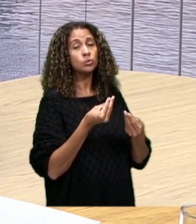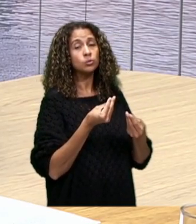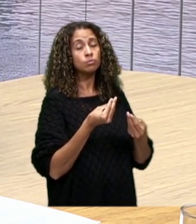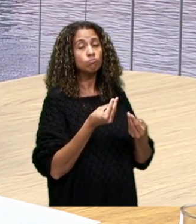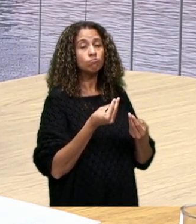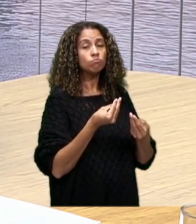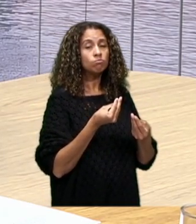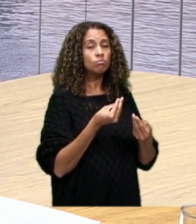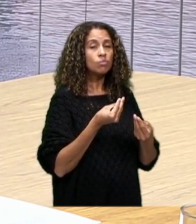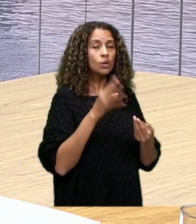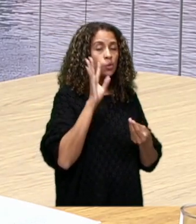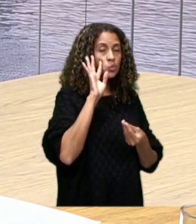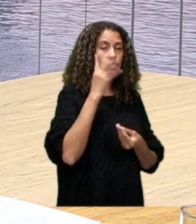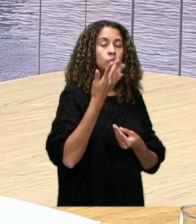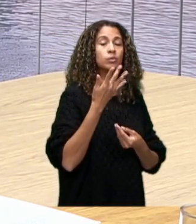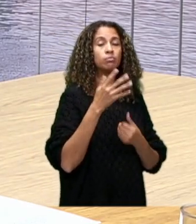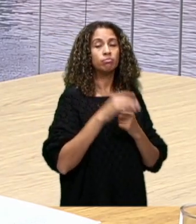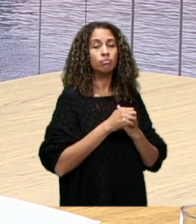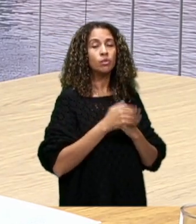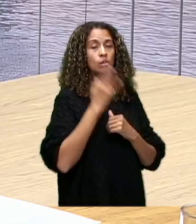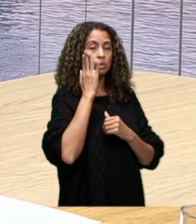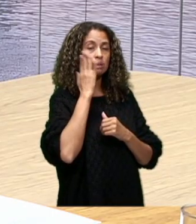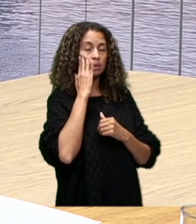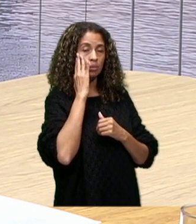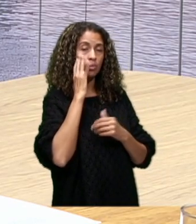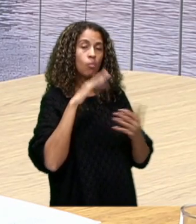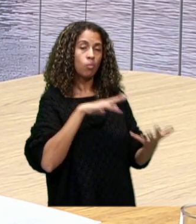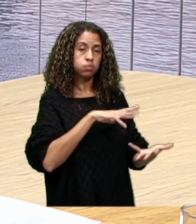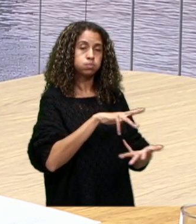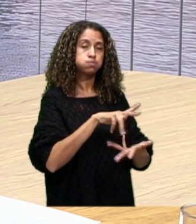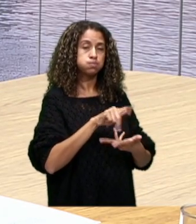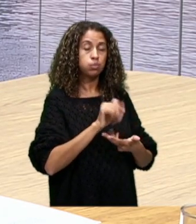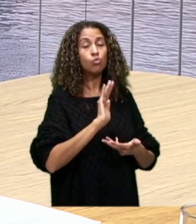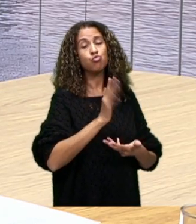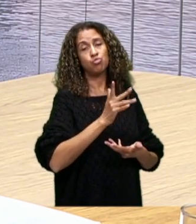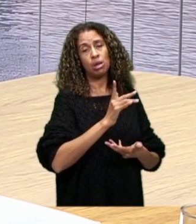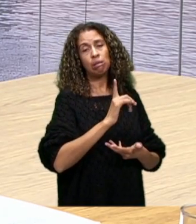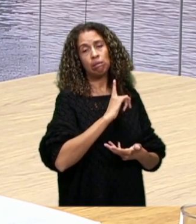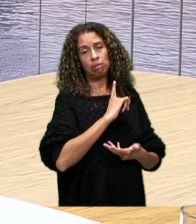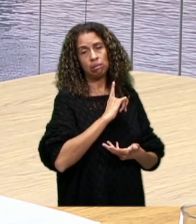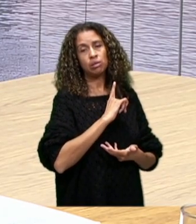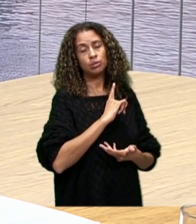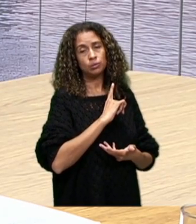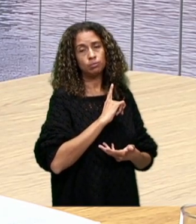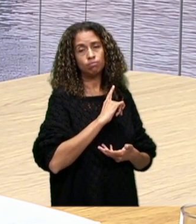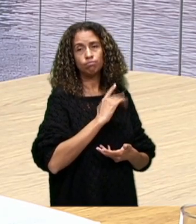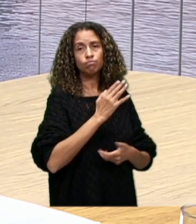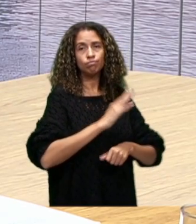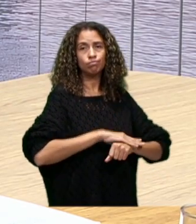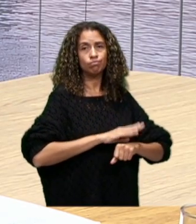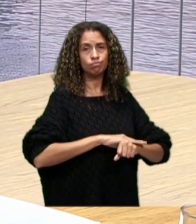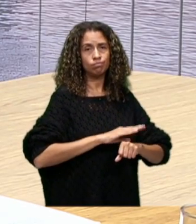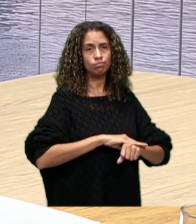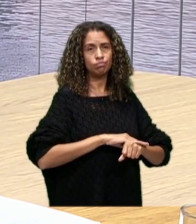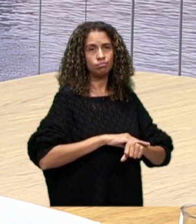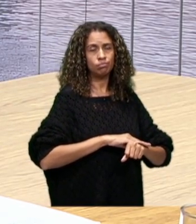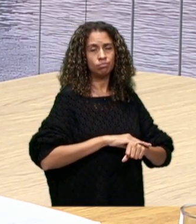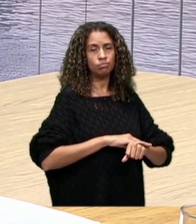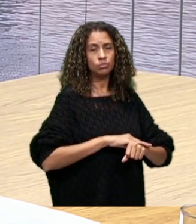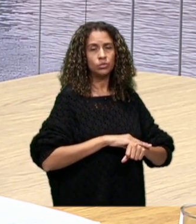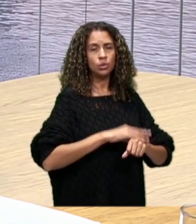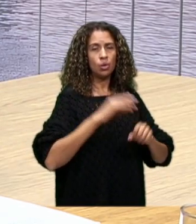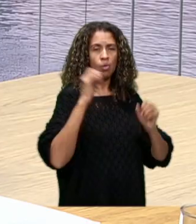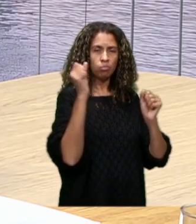determinado momento, embora o planeta já tenha chegado num ponto, talvez, de só se agravar